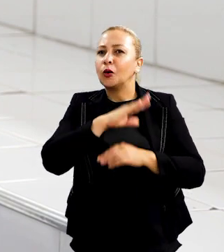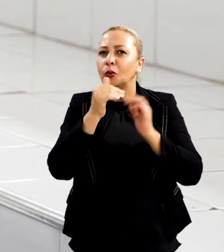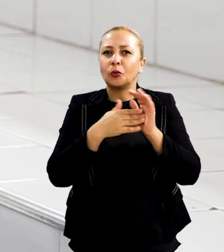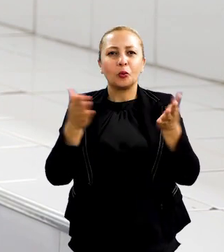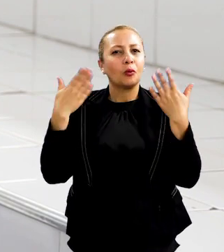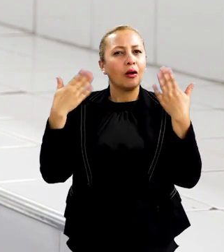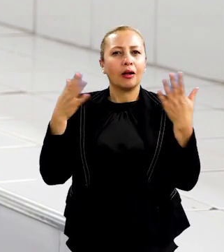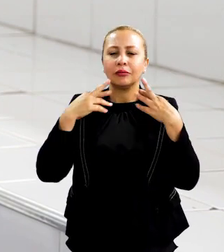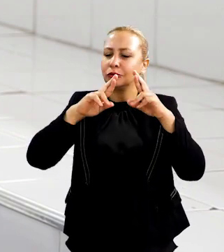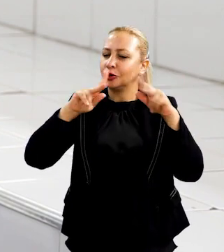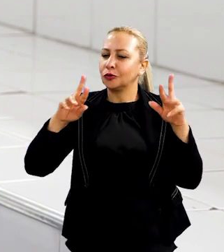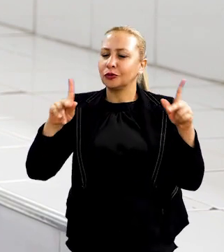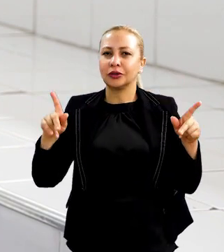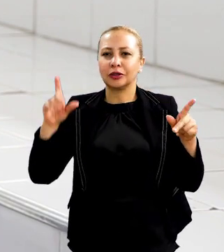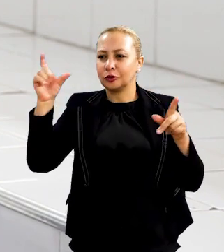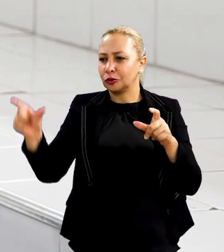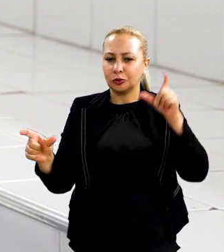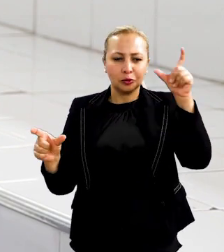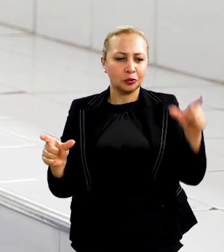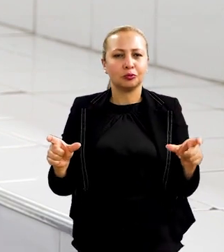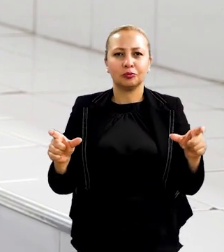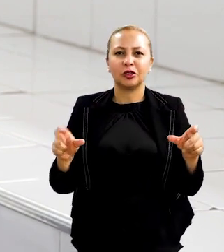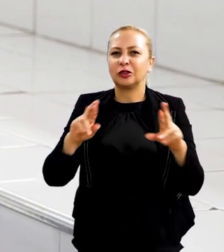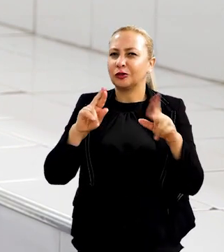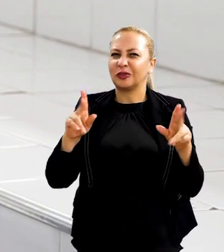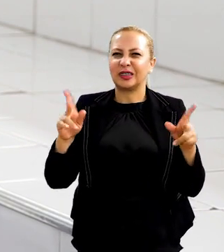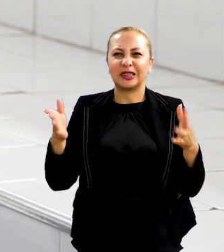é totalmente diferente nas duas áreas.